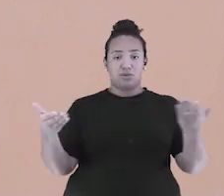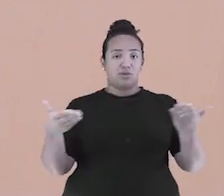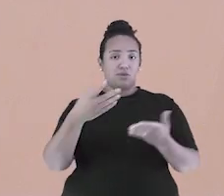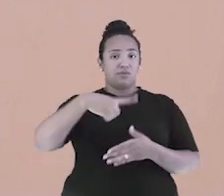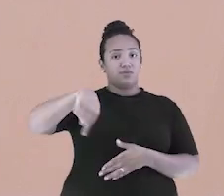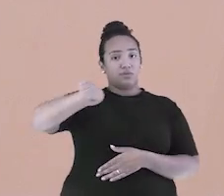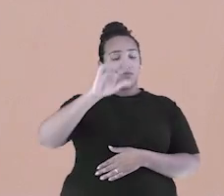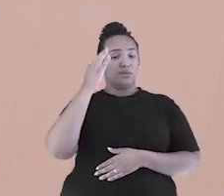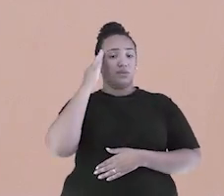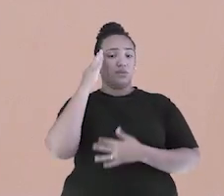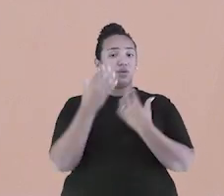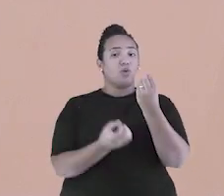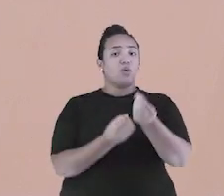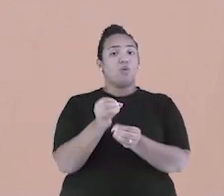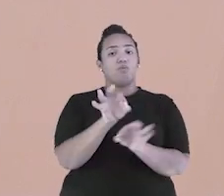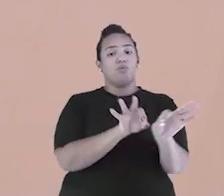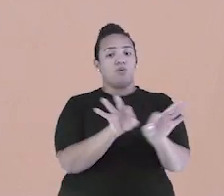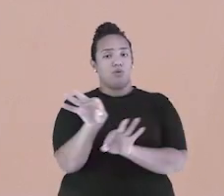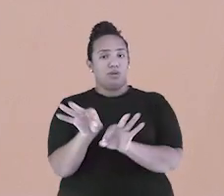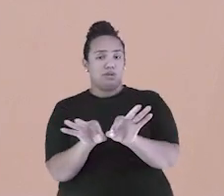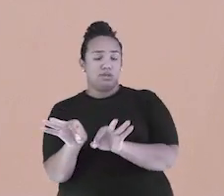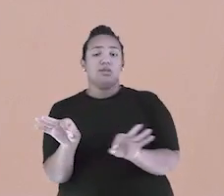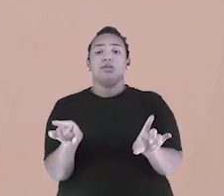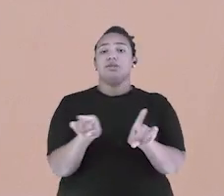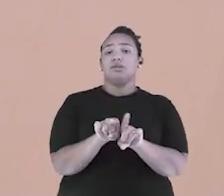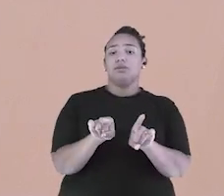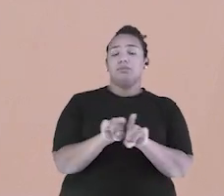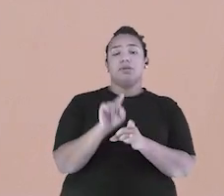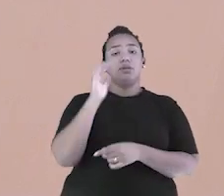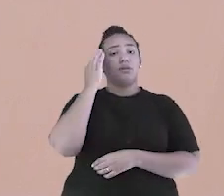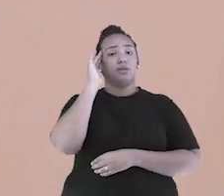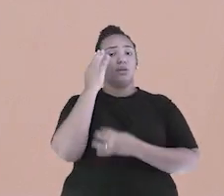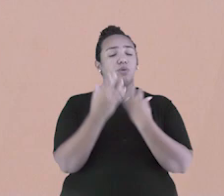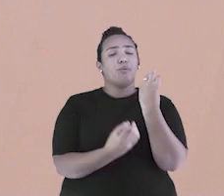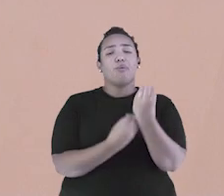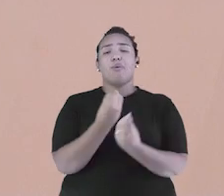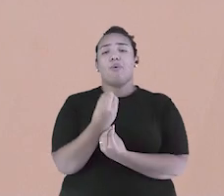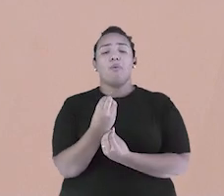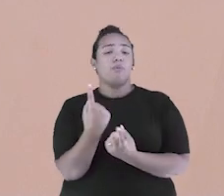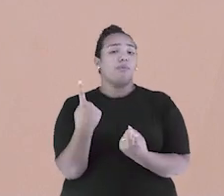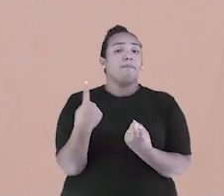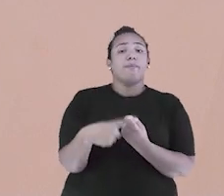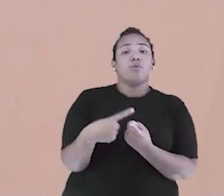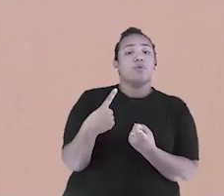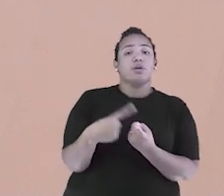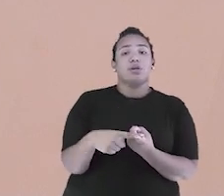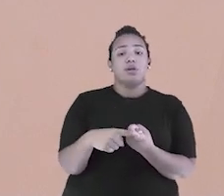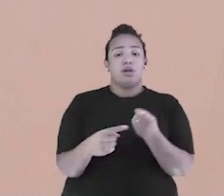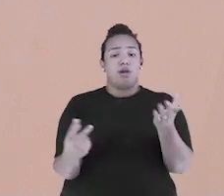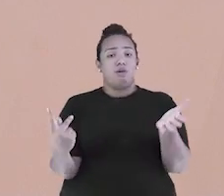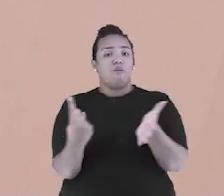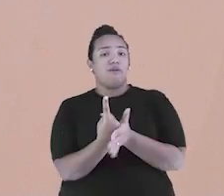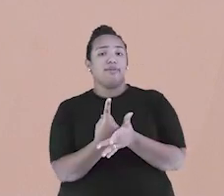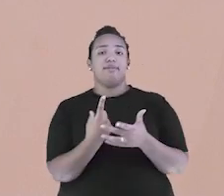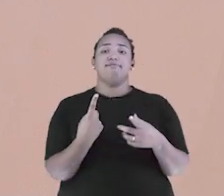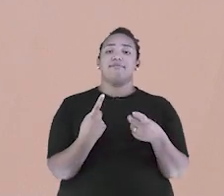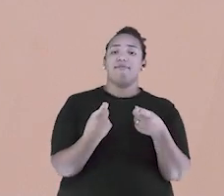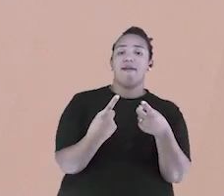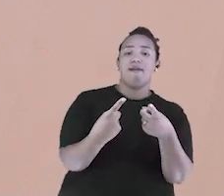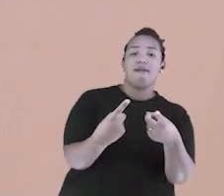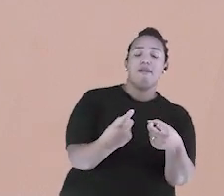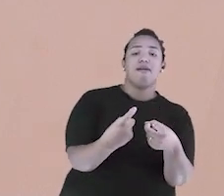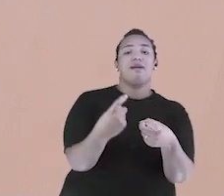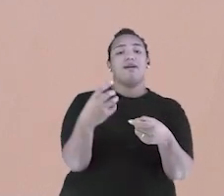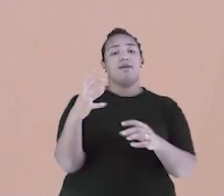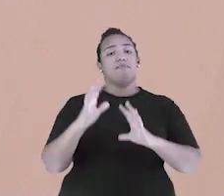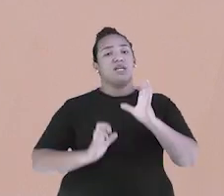espaços mundiais e também começar a compreender como se dá e por qual motivo ocorrem os conflitos e as divergências